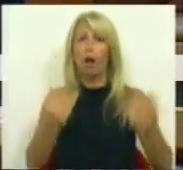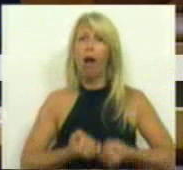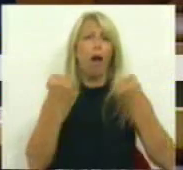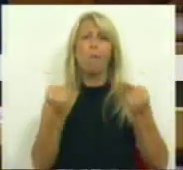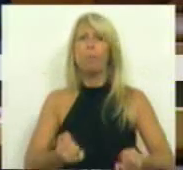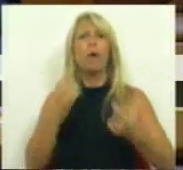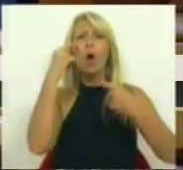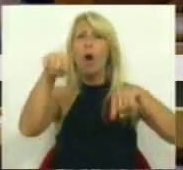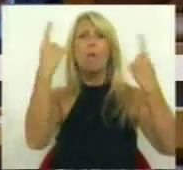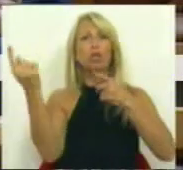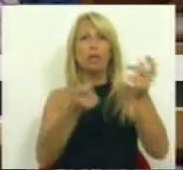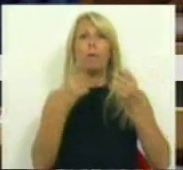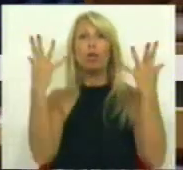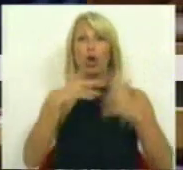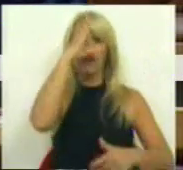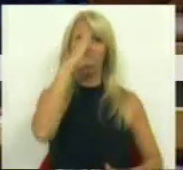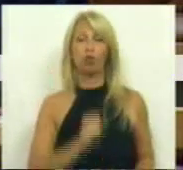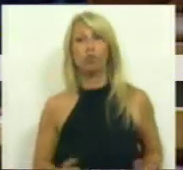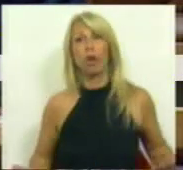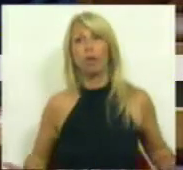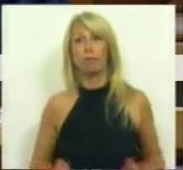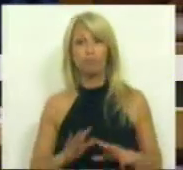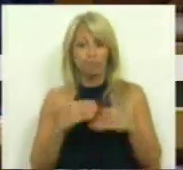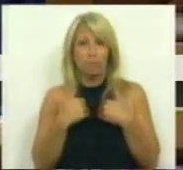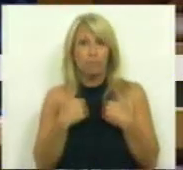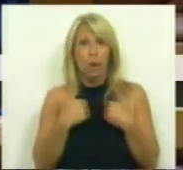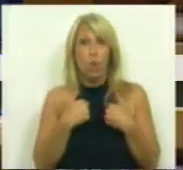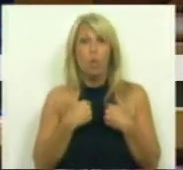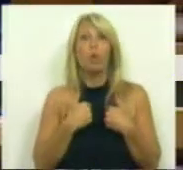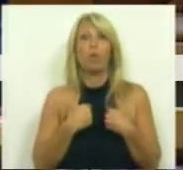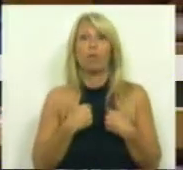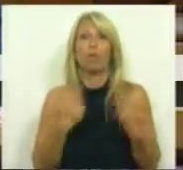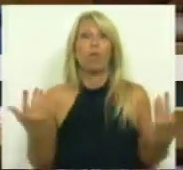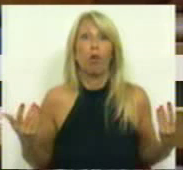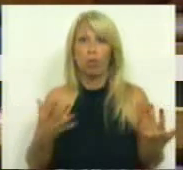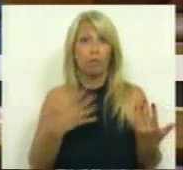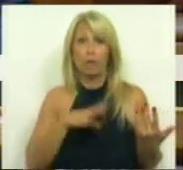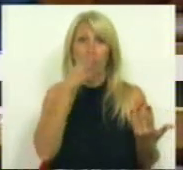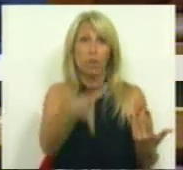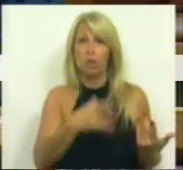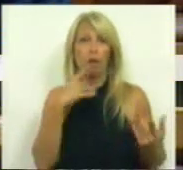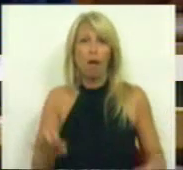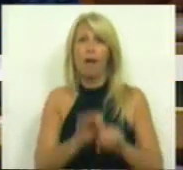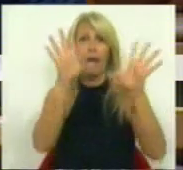do Orçamento de Estado. Pela parte que nos diz respeito, nós queremos deixar bem claro ao Governo: